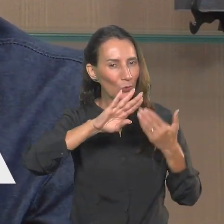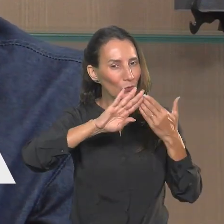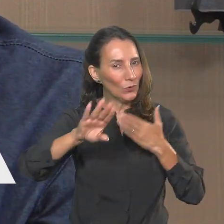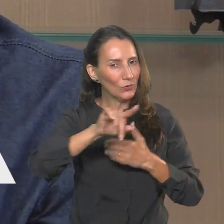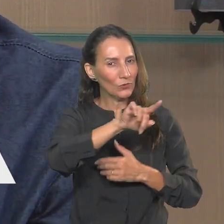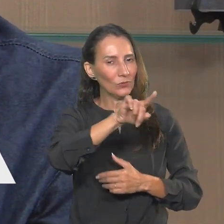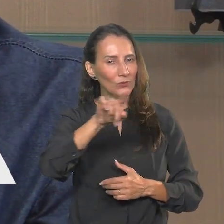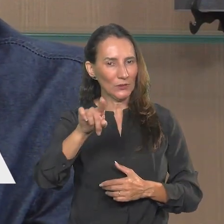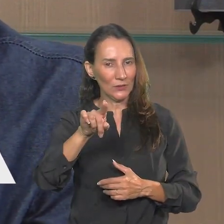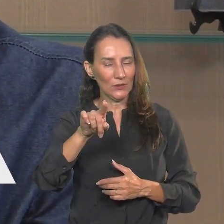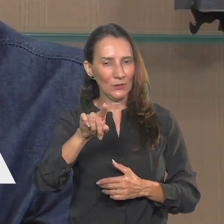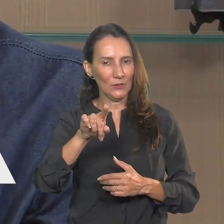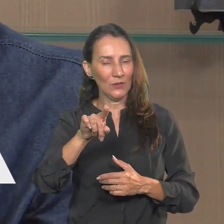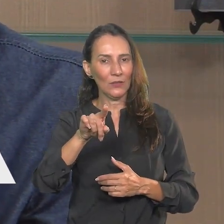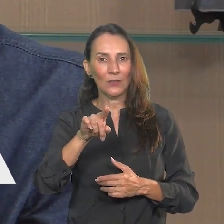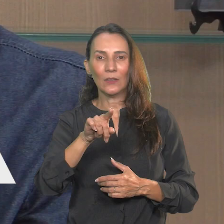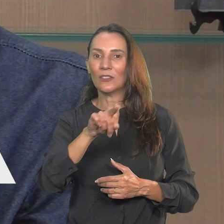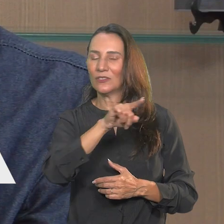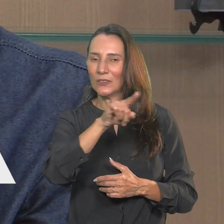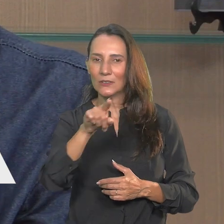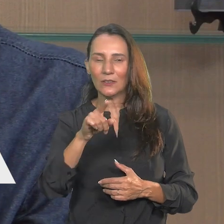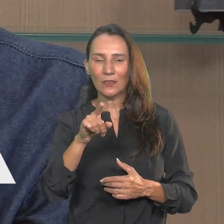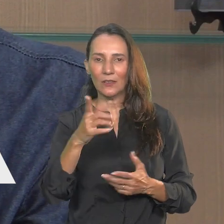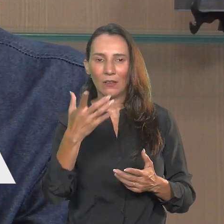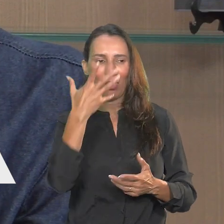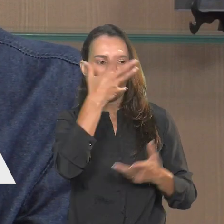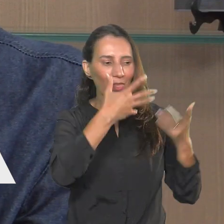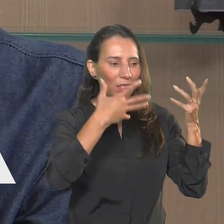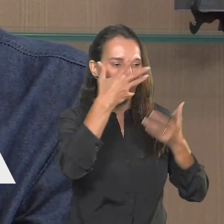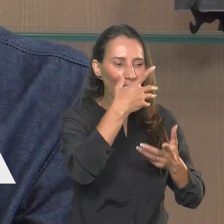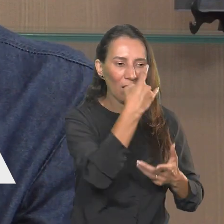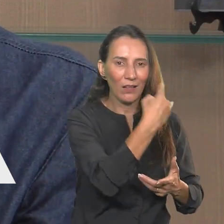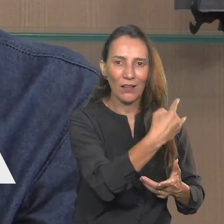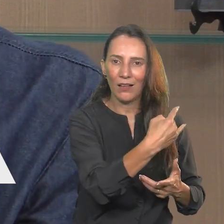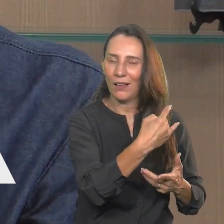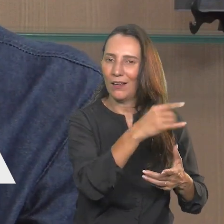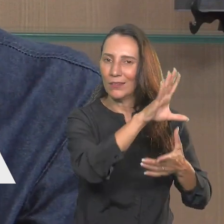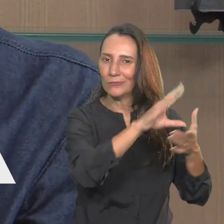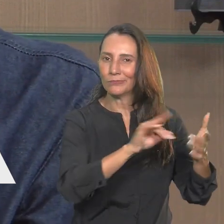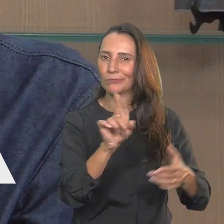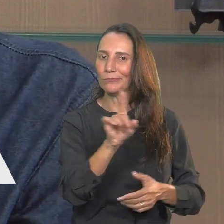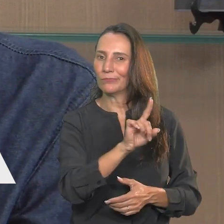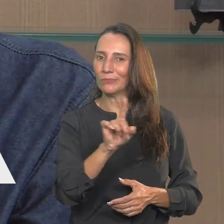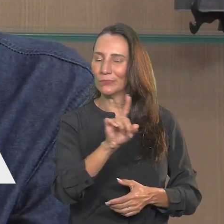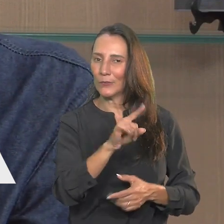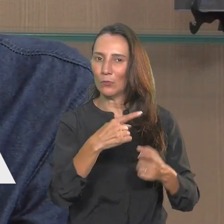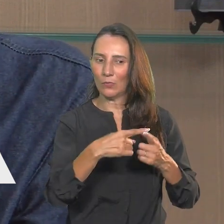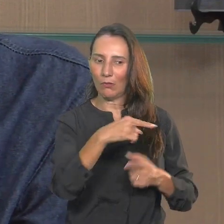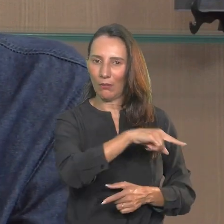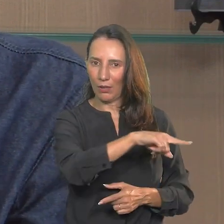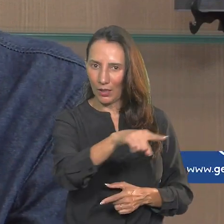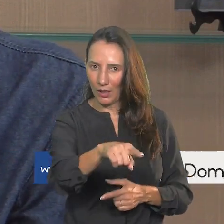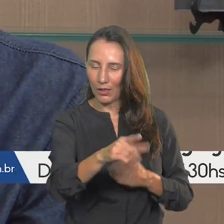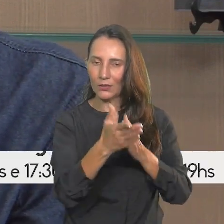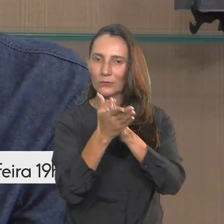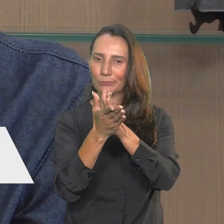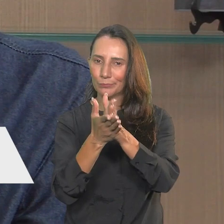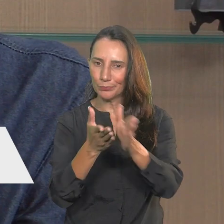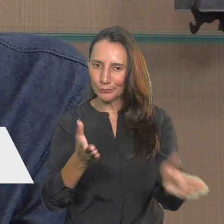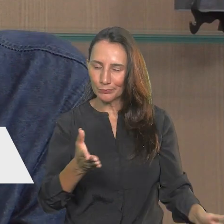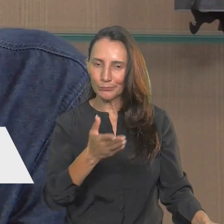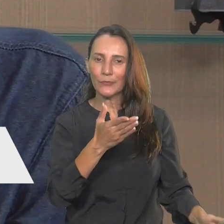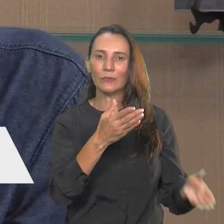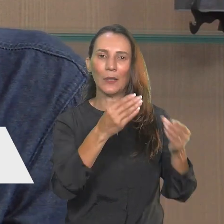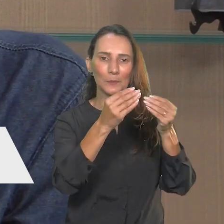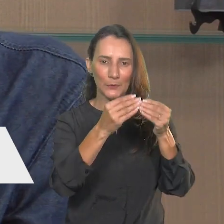que você não seja enquadrado nesse tipo de comportamento porque essas pessoas vão se perder. Elas,